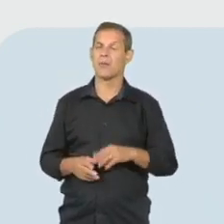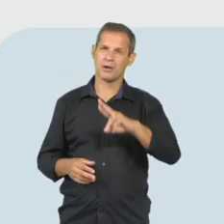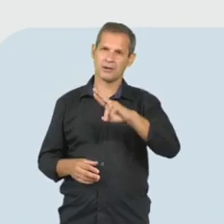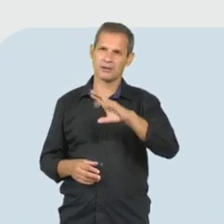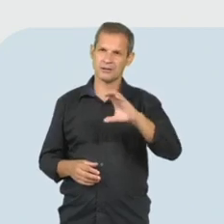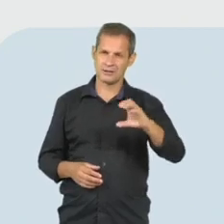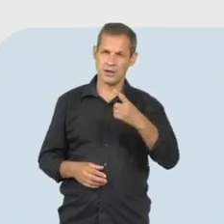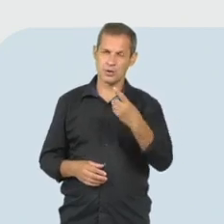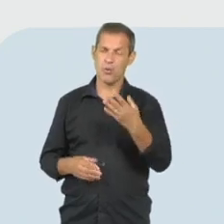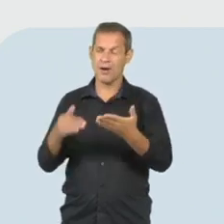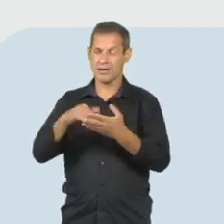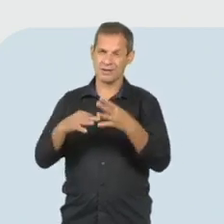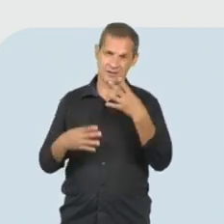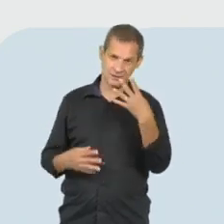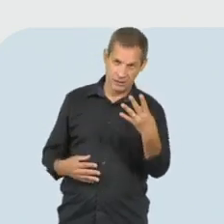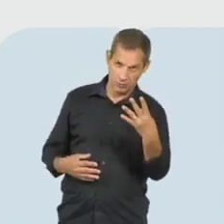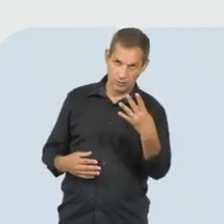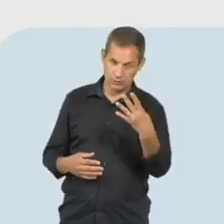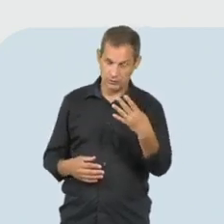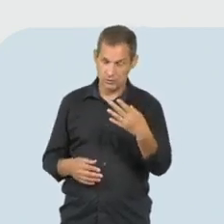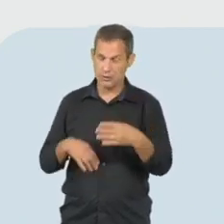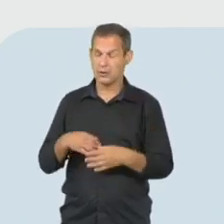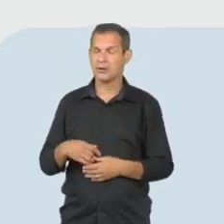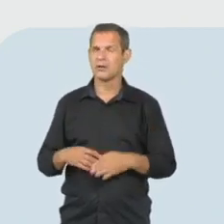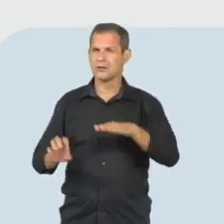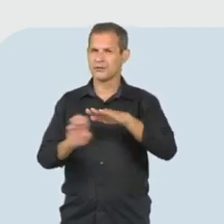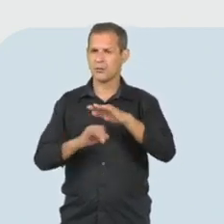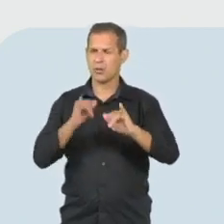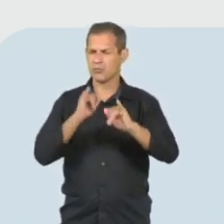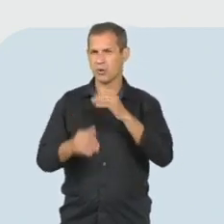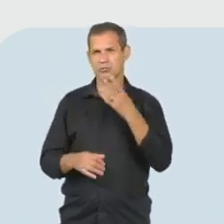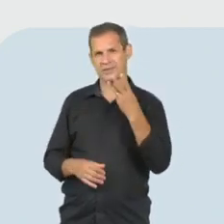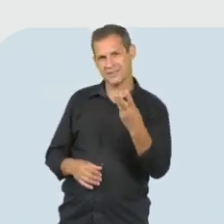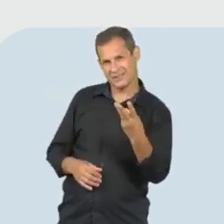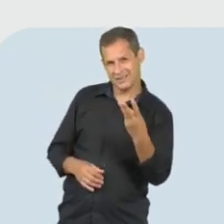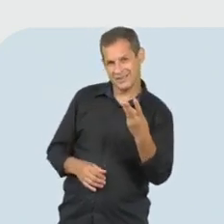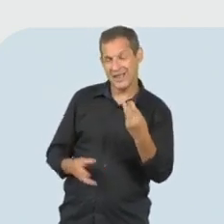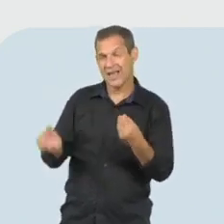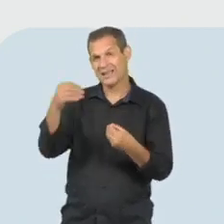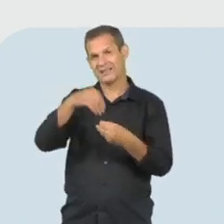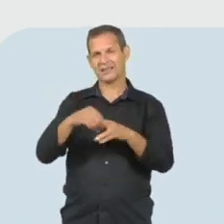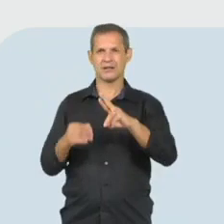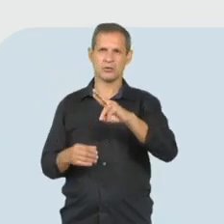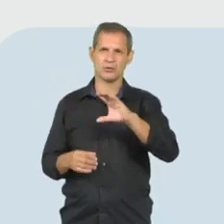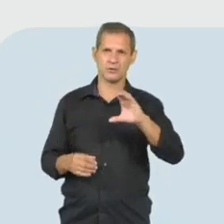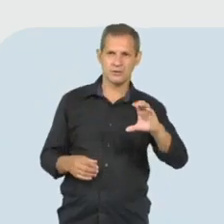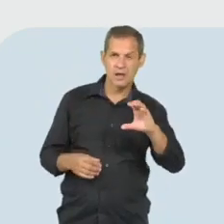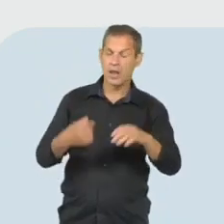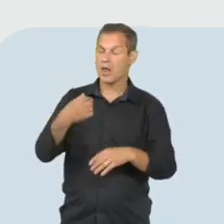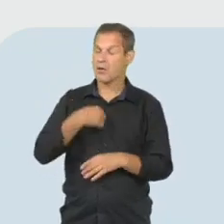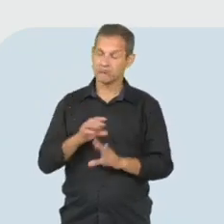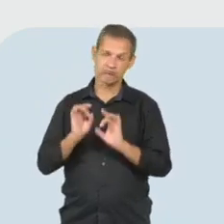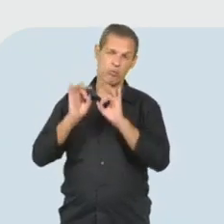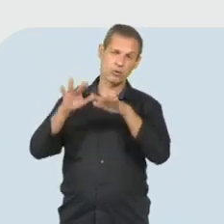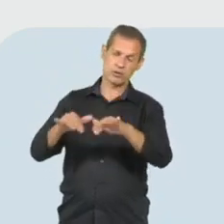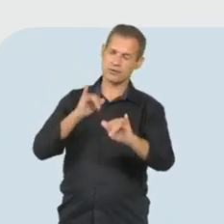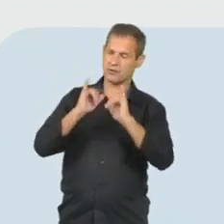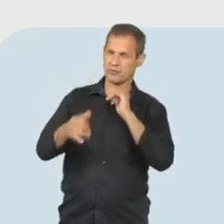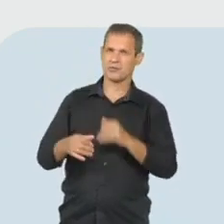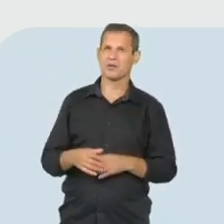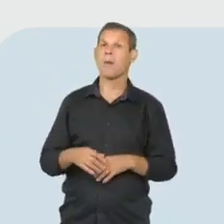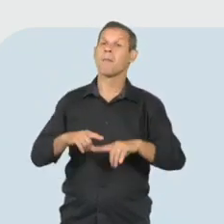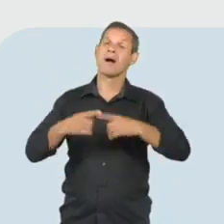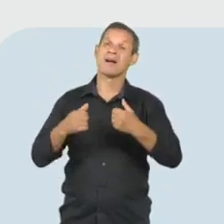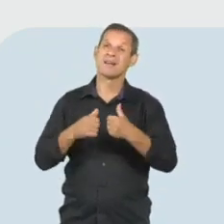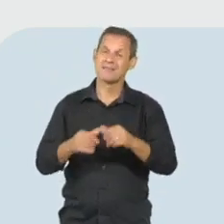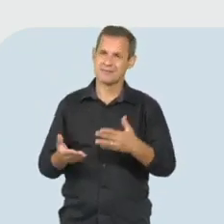crítica vai de 1 a 4. Se a nossa empresa da informação 3 está aqui dentro da região crítica, eu vou rejeitar essa informação. Se